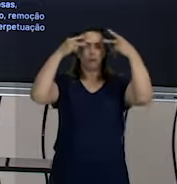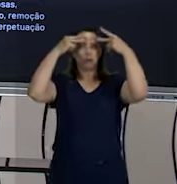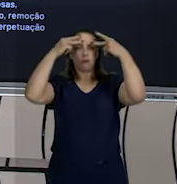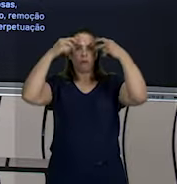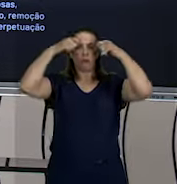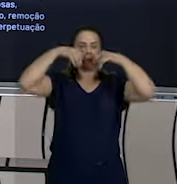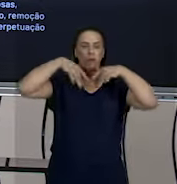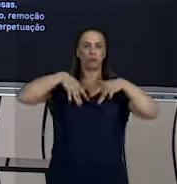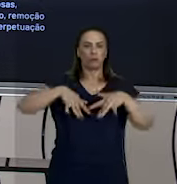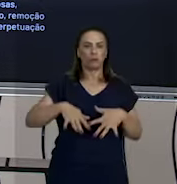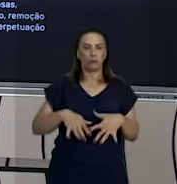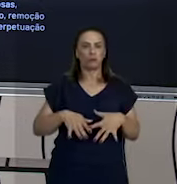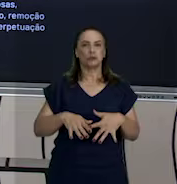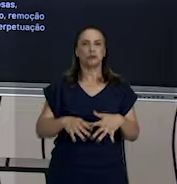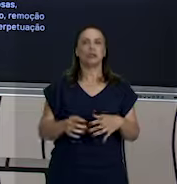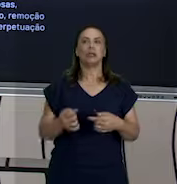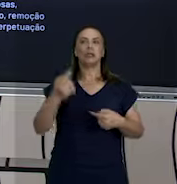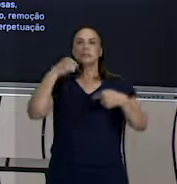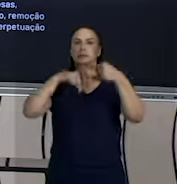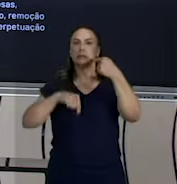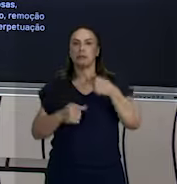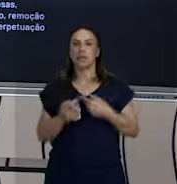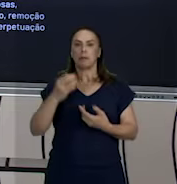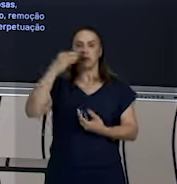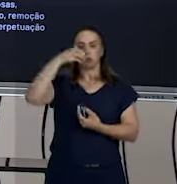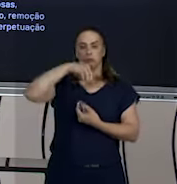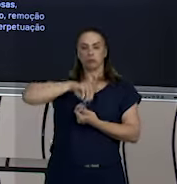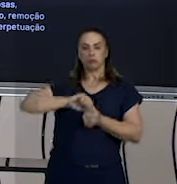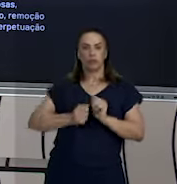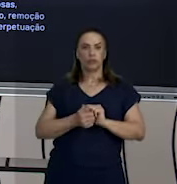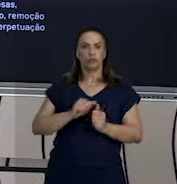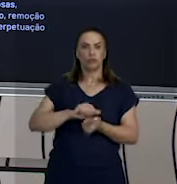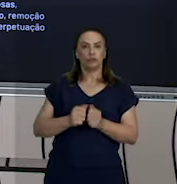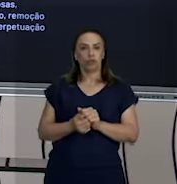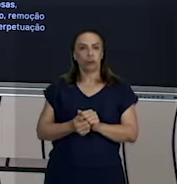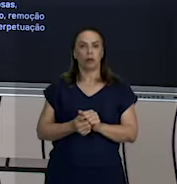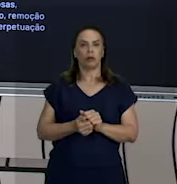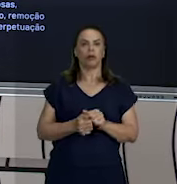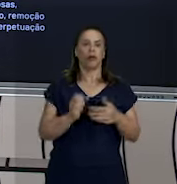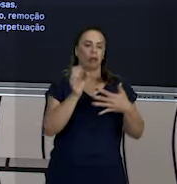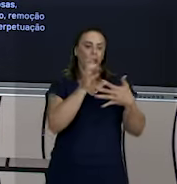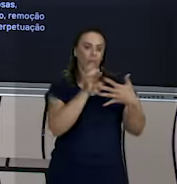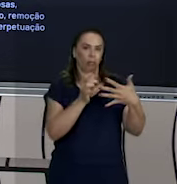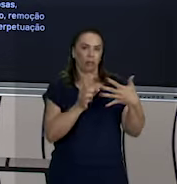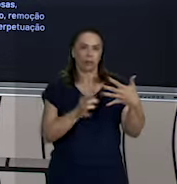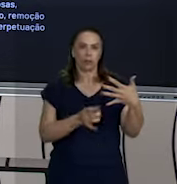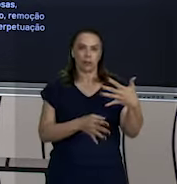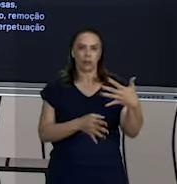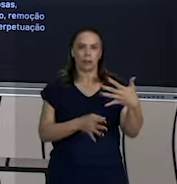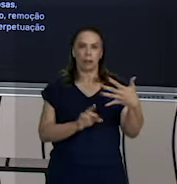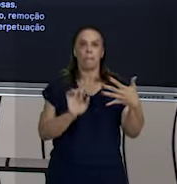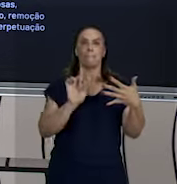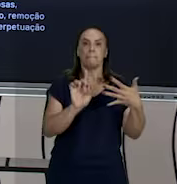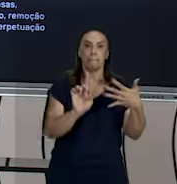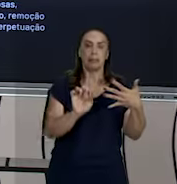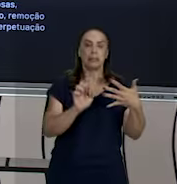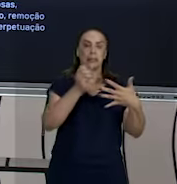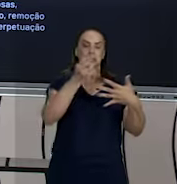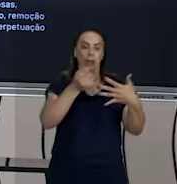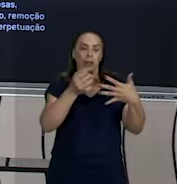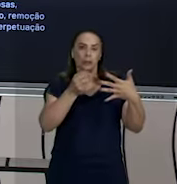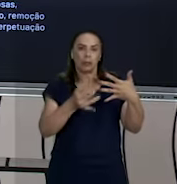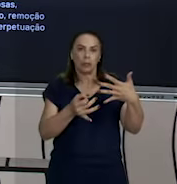isso é uma forma didática, não que eles estejam trabalhando separadamente, eles trabalham em conjunto, eles só